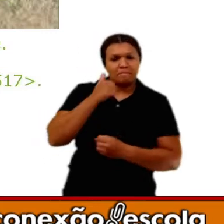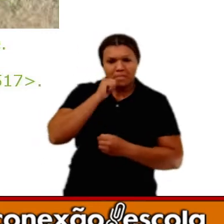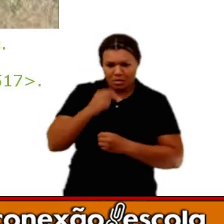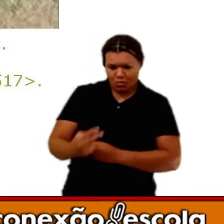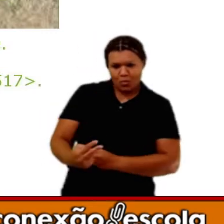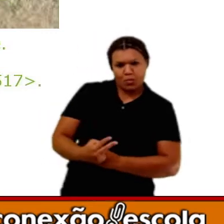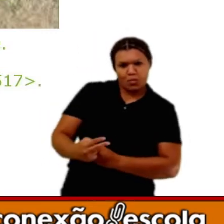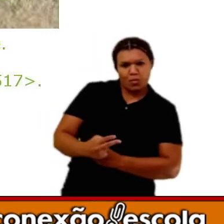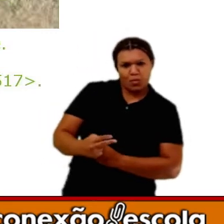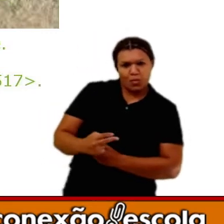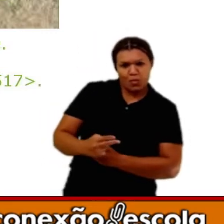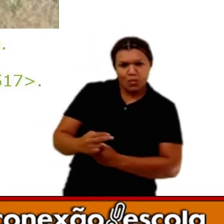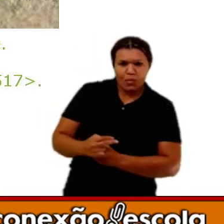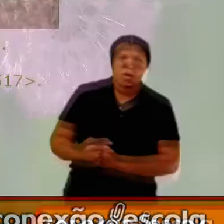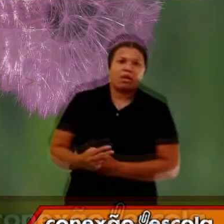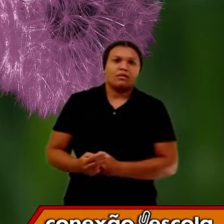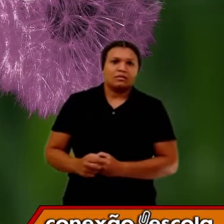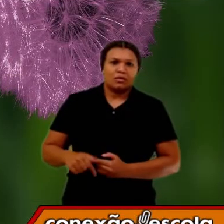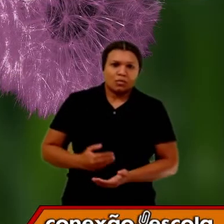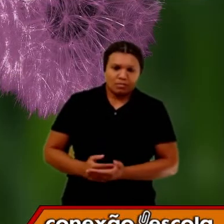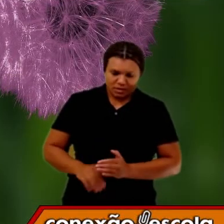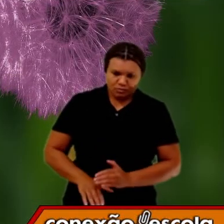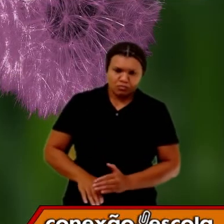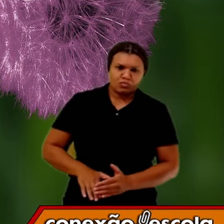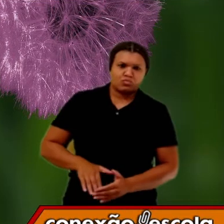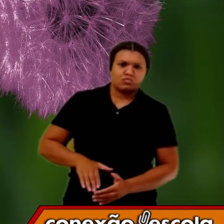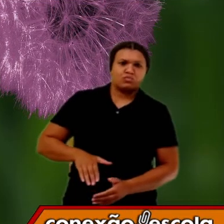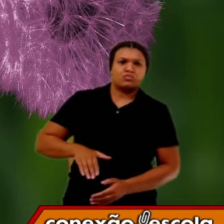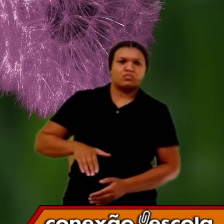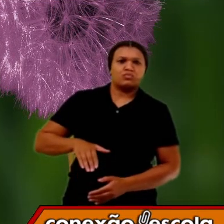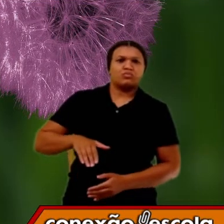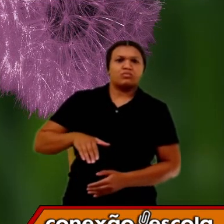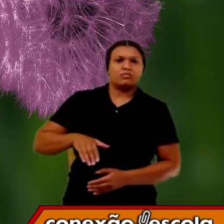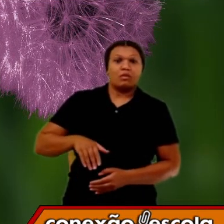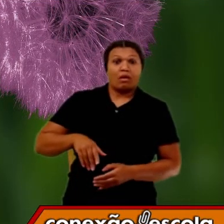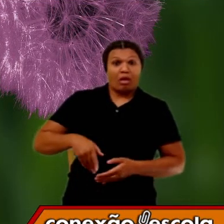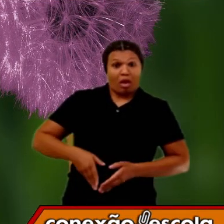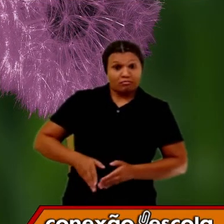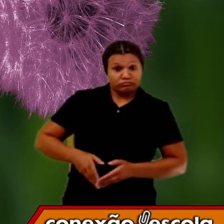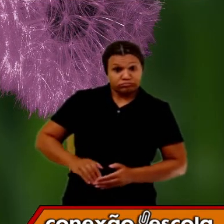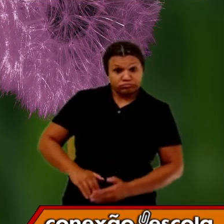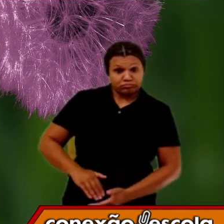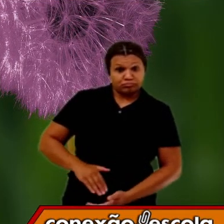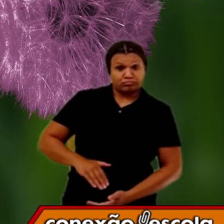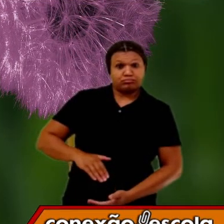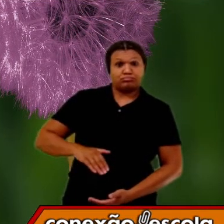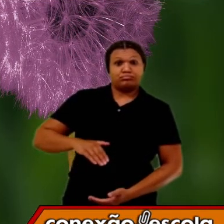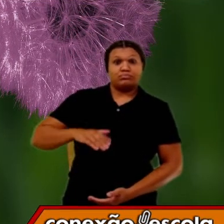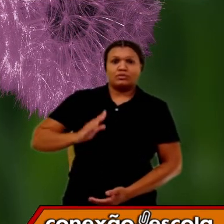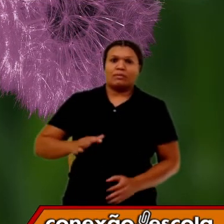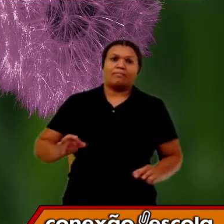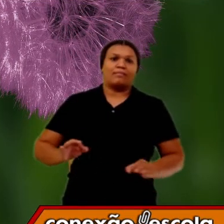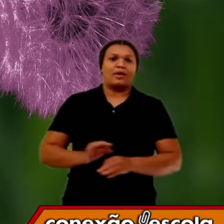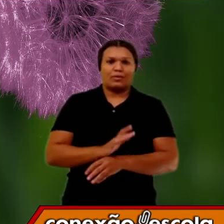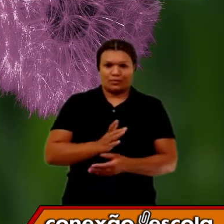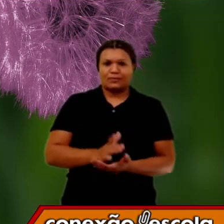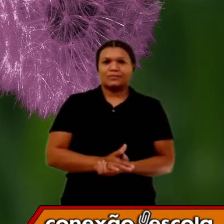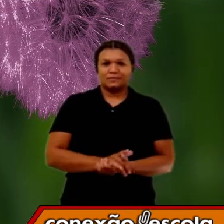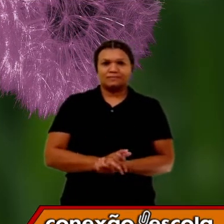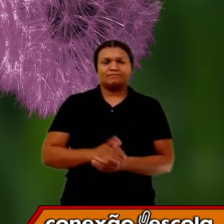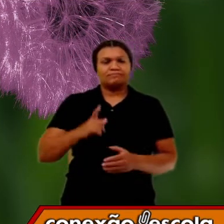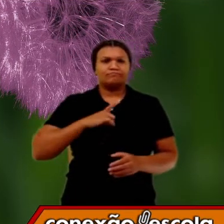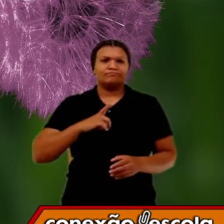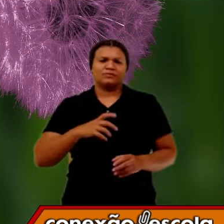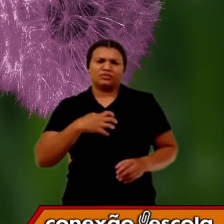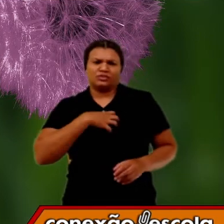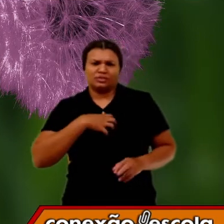no corpo da mãe e vai se desenvolvendo até formar um filhotinho já formado. Então, é uma modalidade